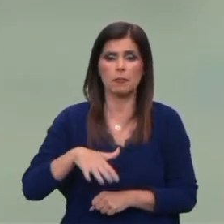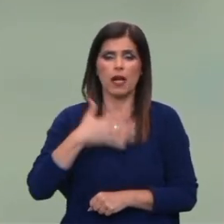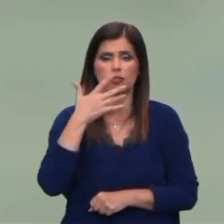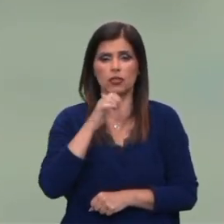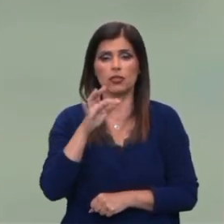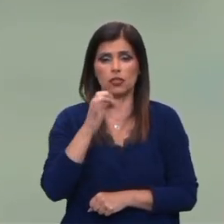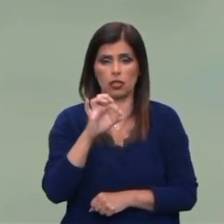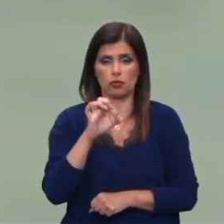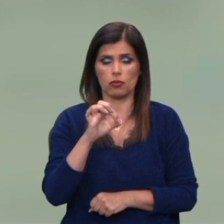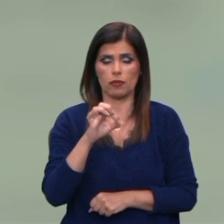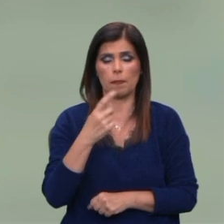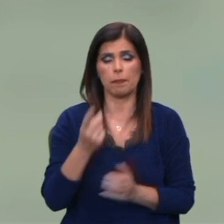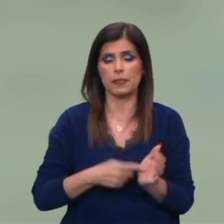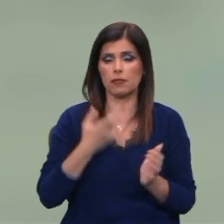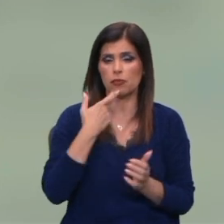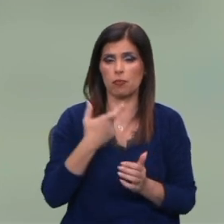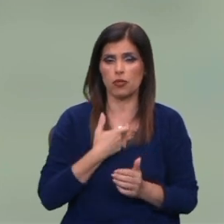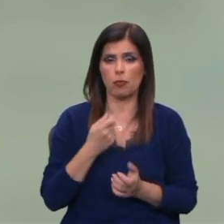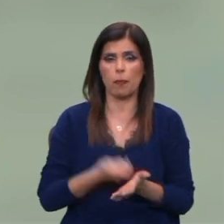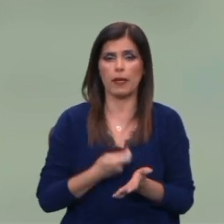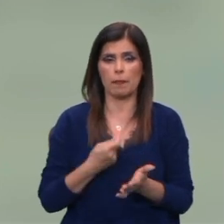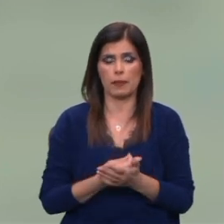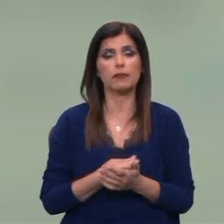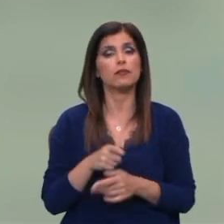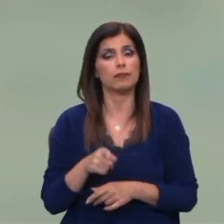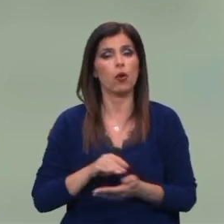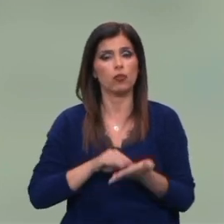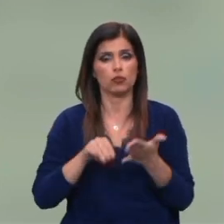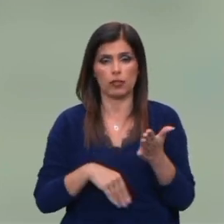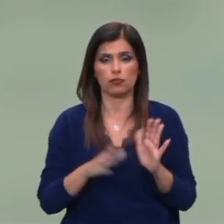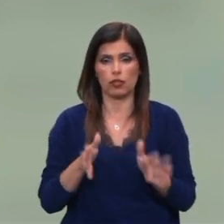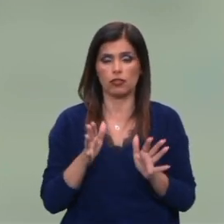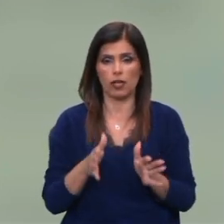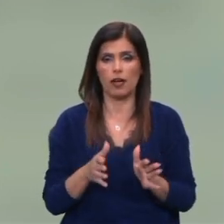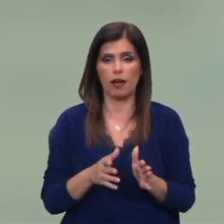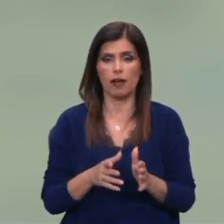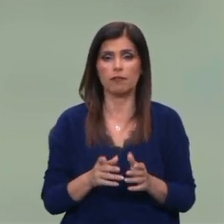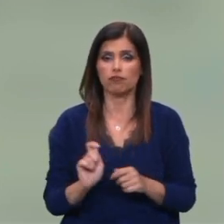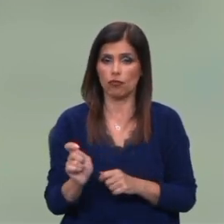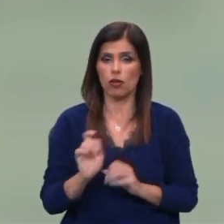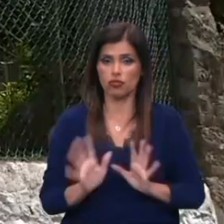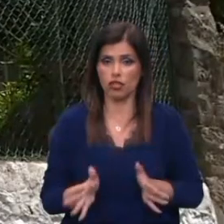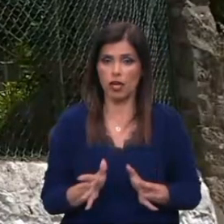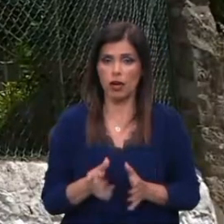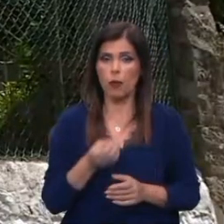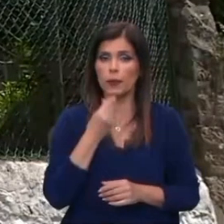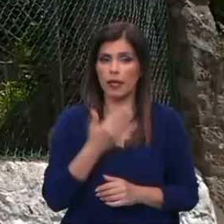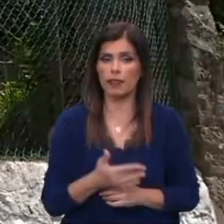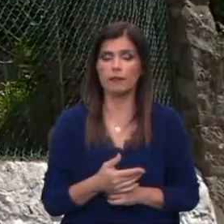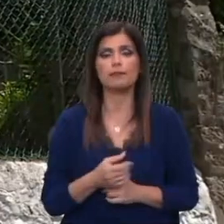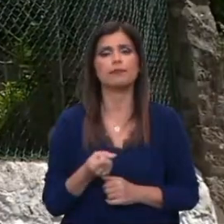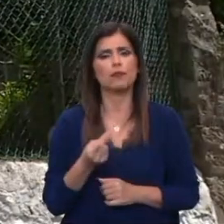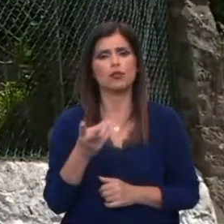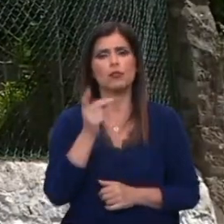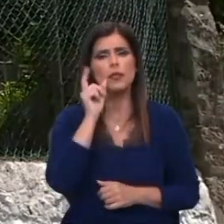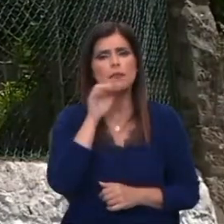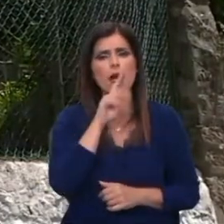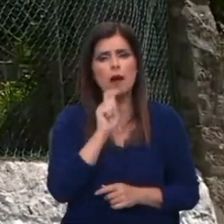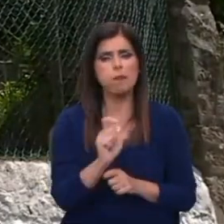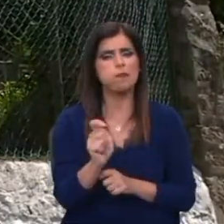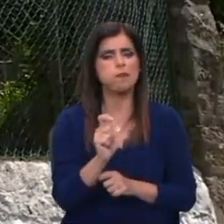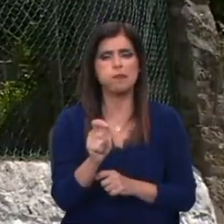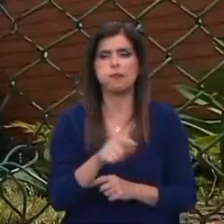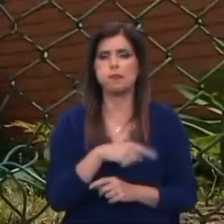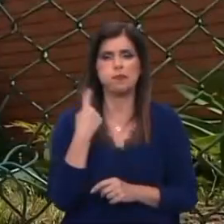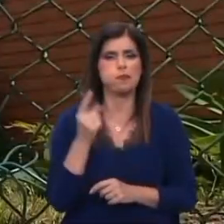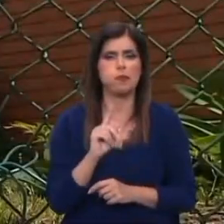de uma resposta. O pagamento previsto no contrato já foi efetuado? Obrigado. Muitos pais não conseguiram pagar e